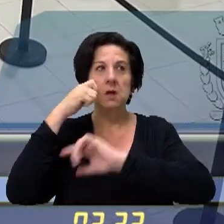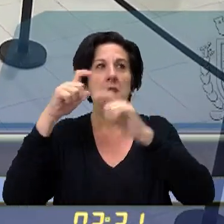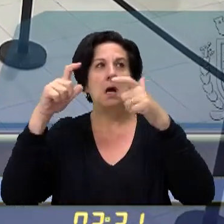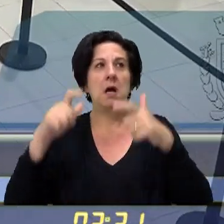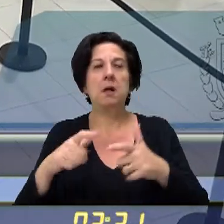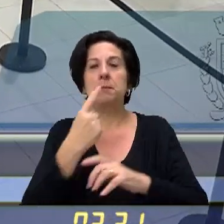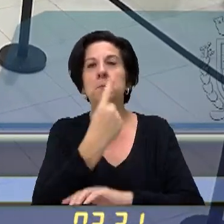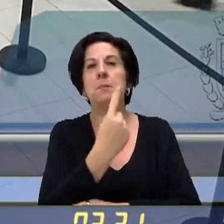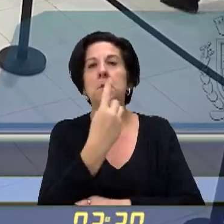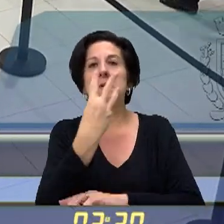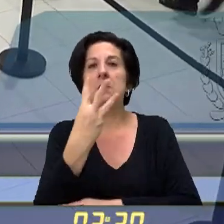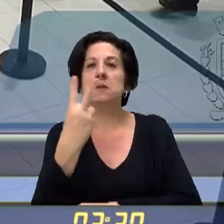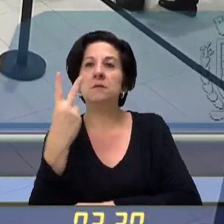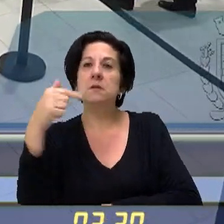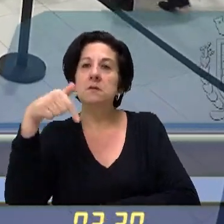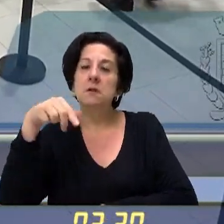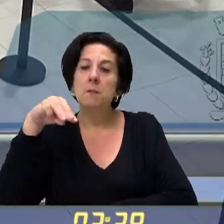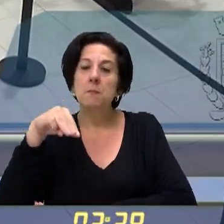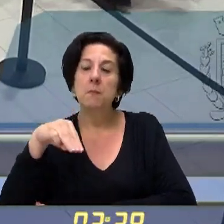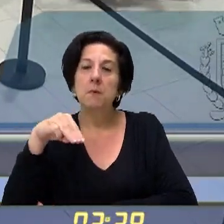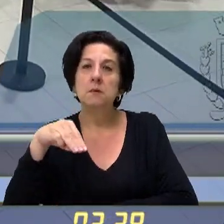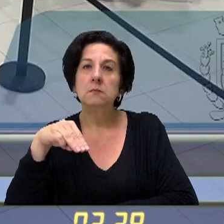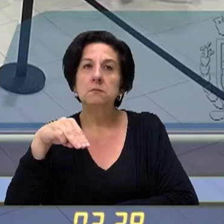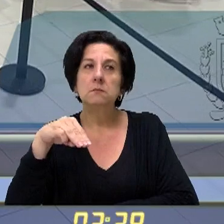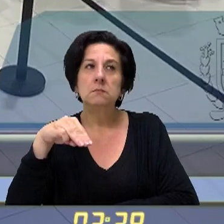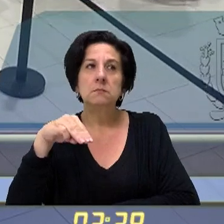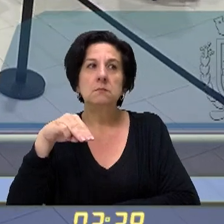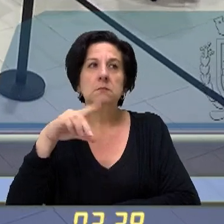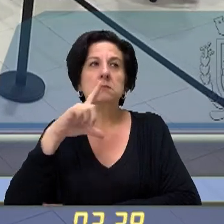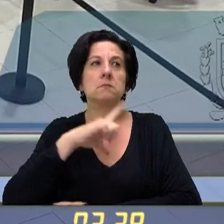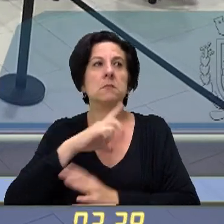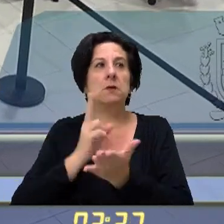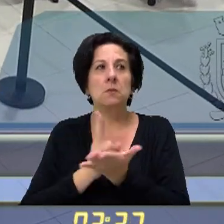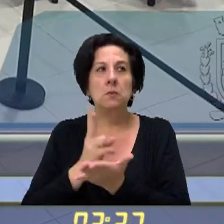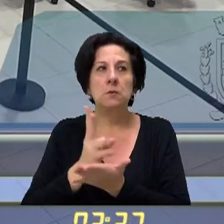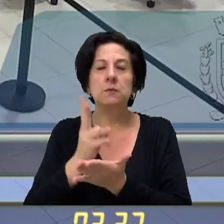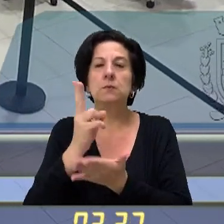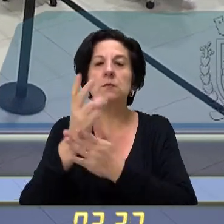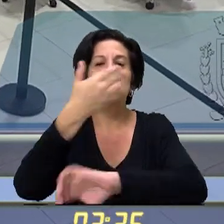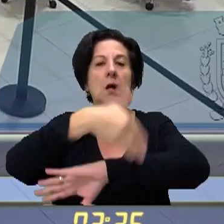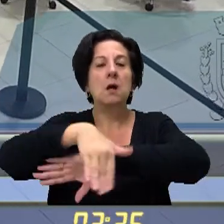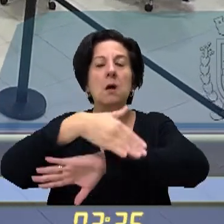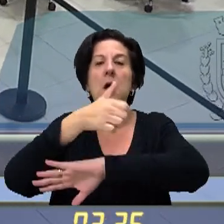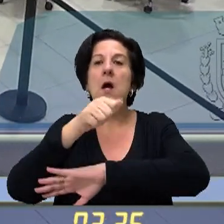de 1.327 metros. Será a continuidade da rua